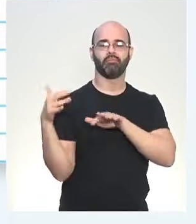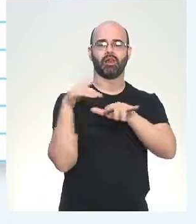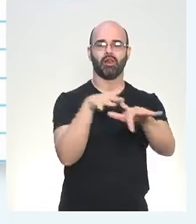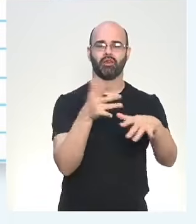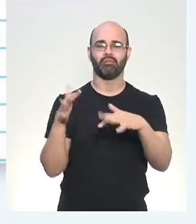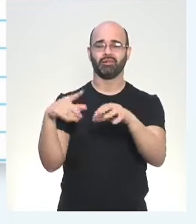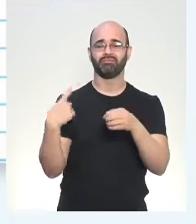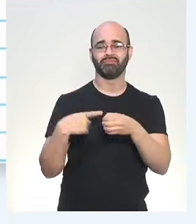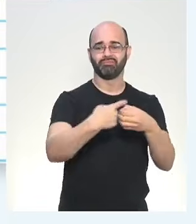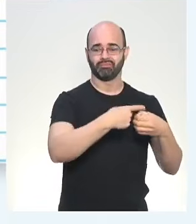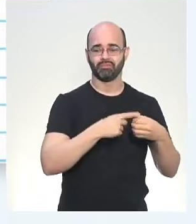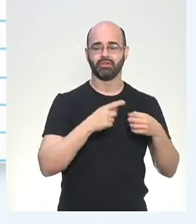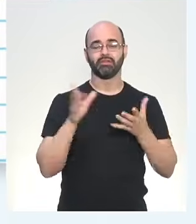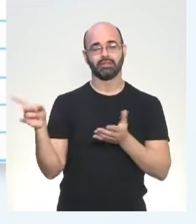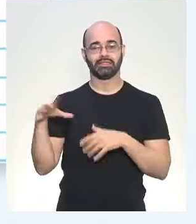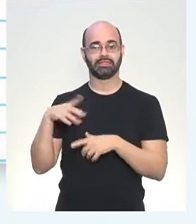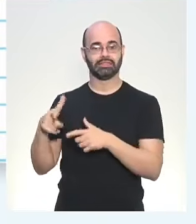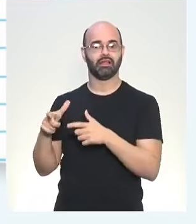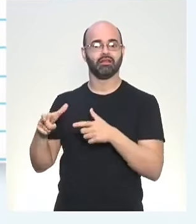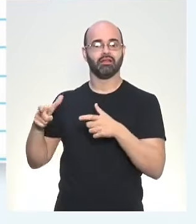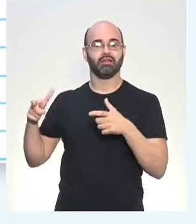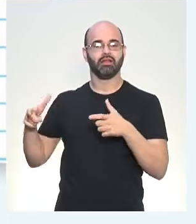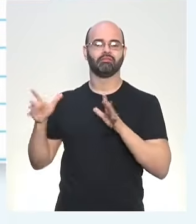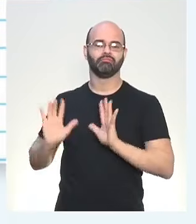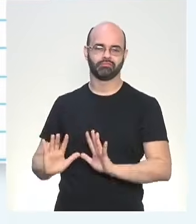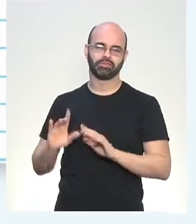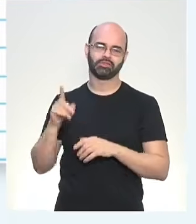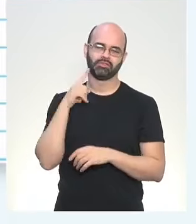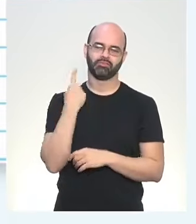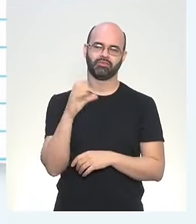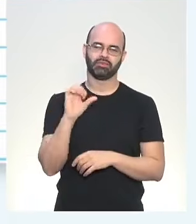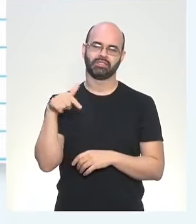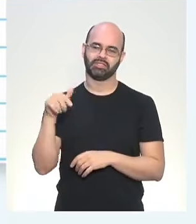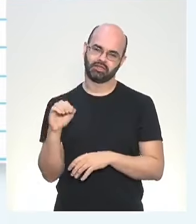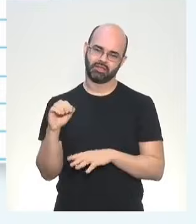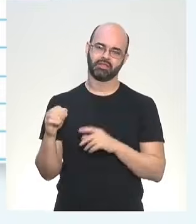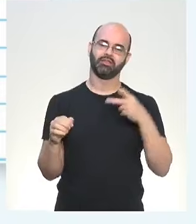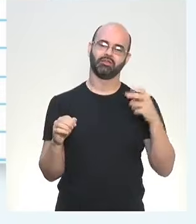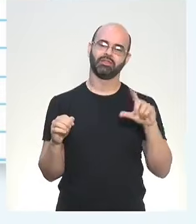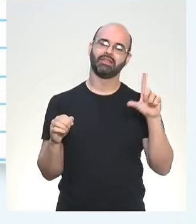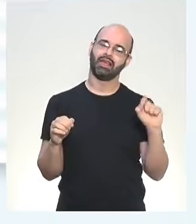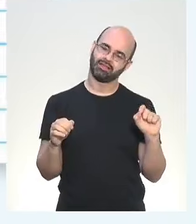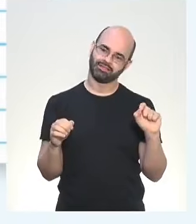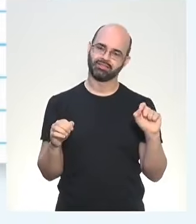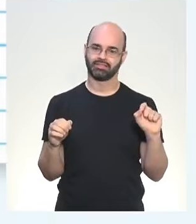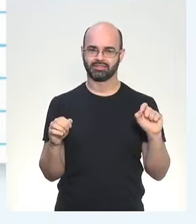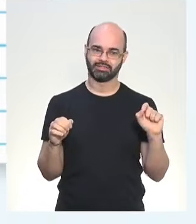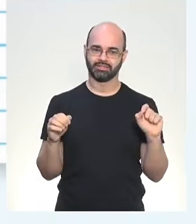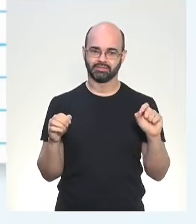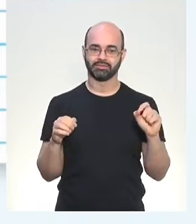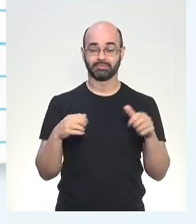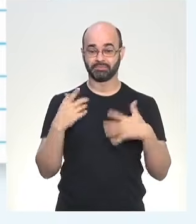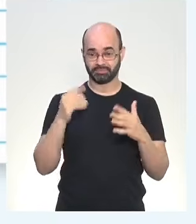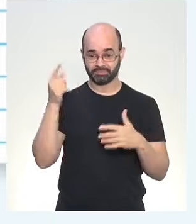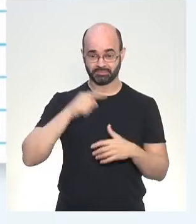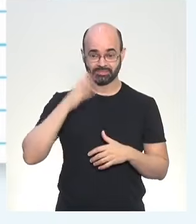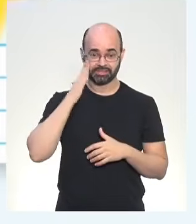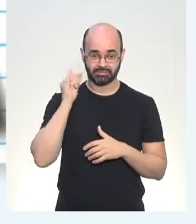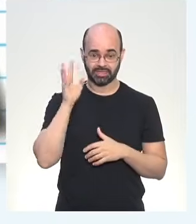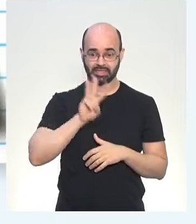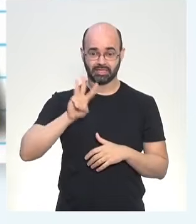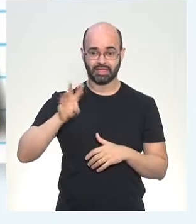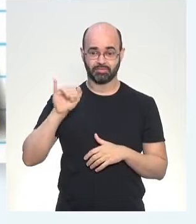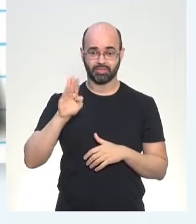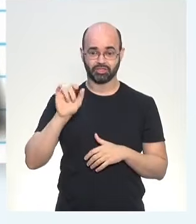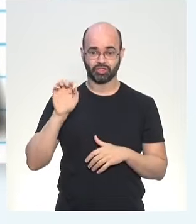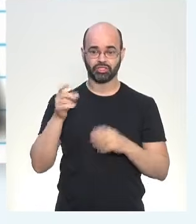aglomerações diminuíram o ritmo de crescimento entre as décadas de 1970 e 2010. Quer saber mais sobre o assunto? No portal do IBGE você pode